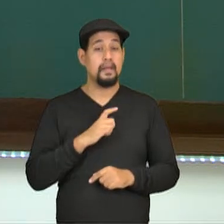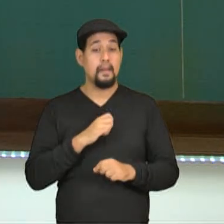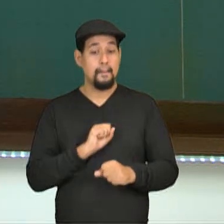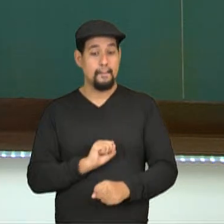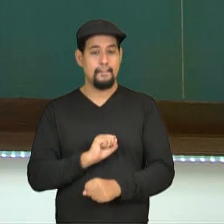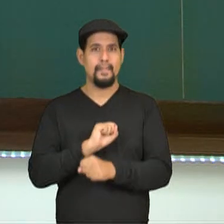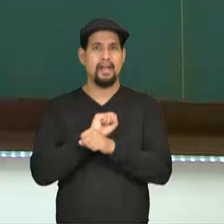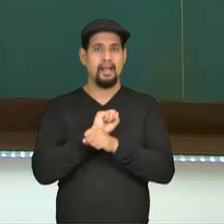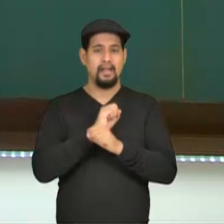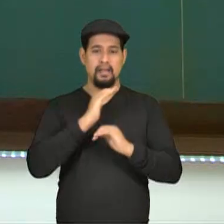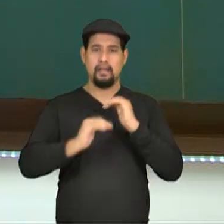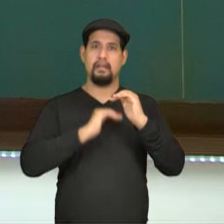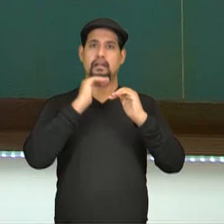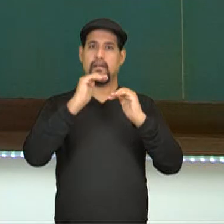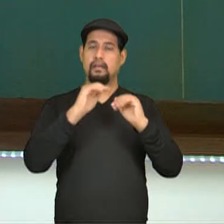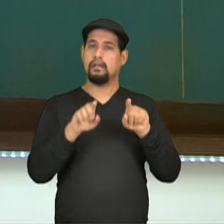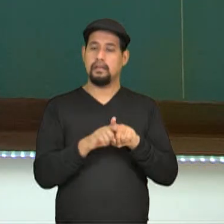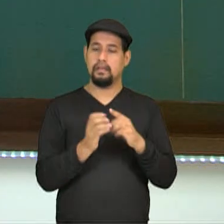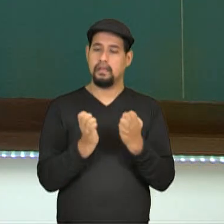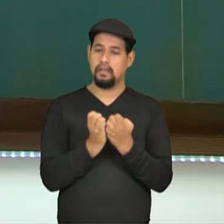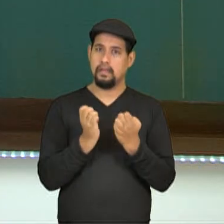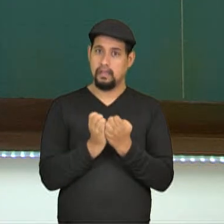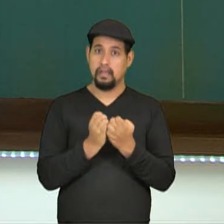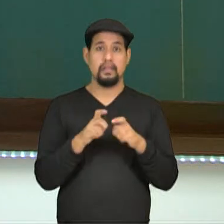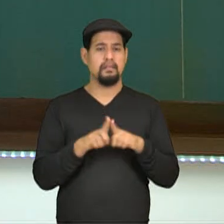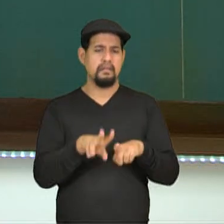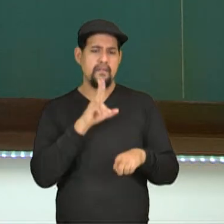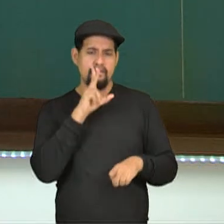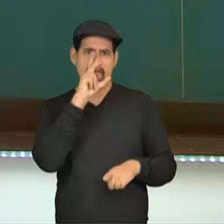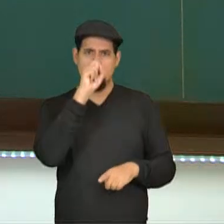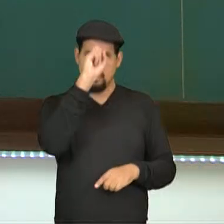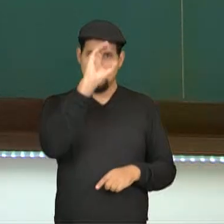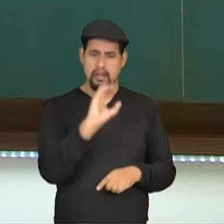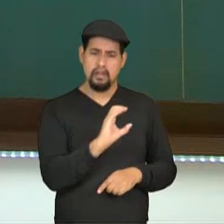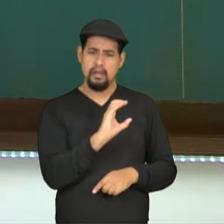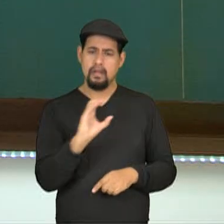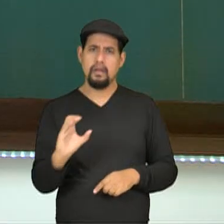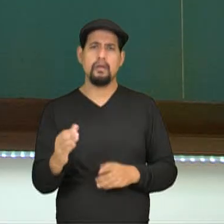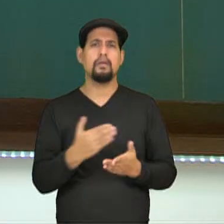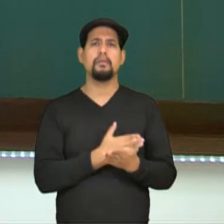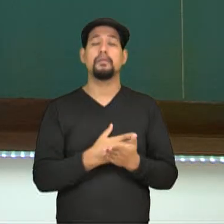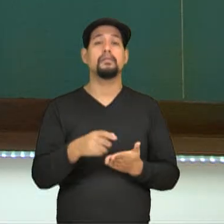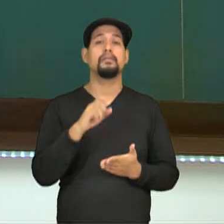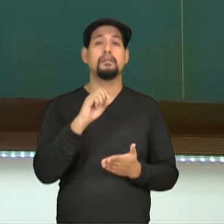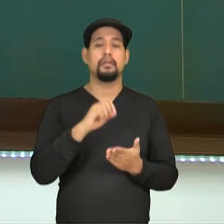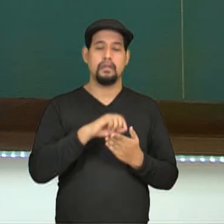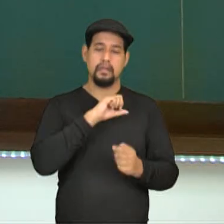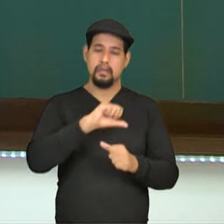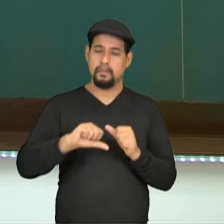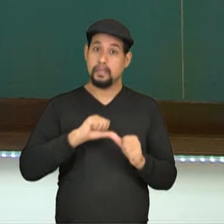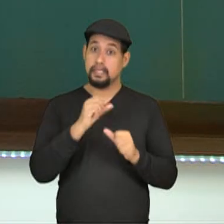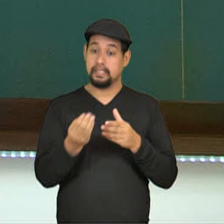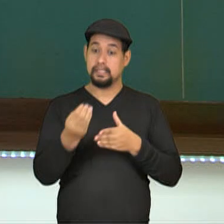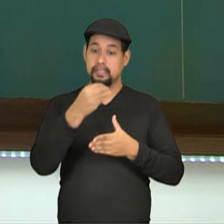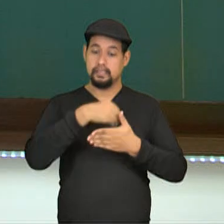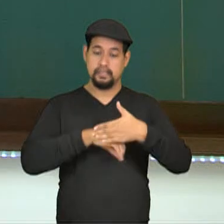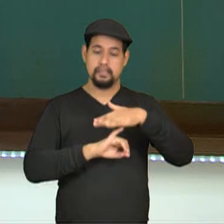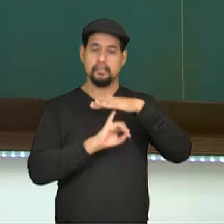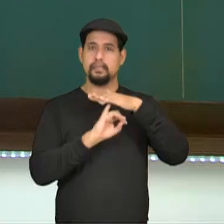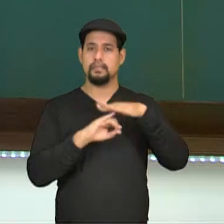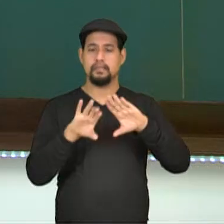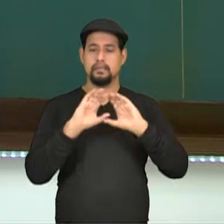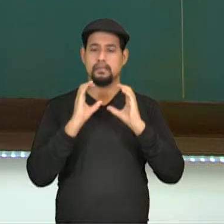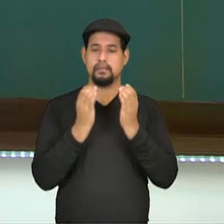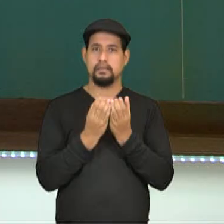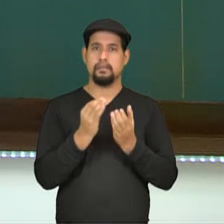do protestantismo e fortalecer o catolicismo, iniciou a reforma dentro da instituição. O Concílio de